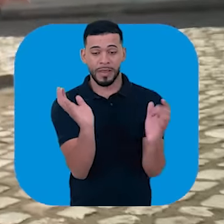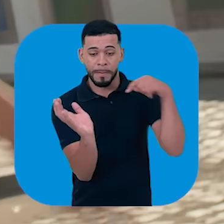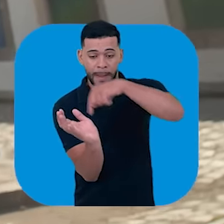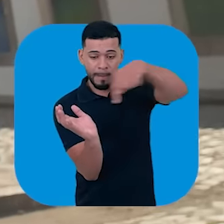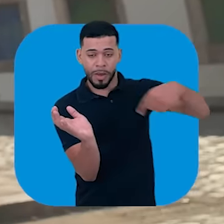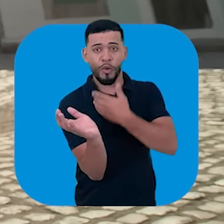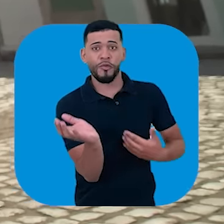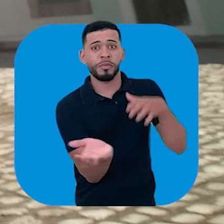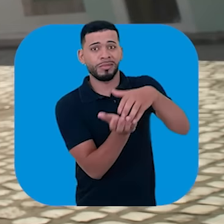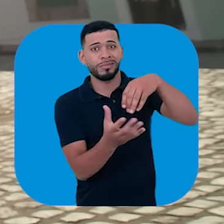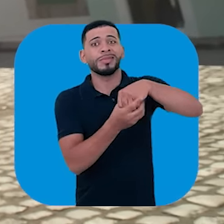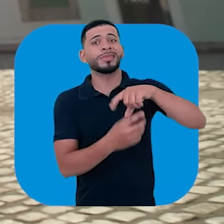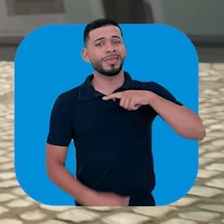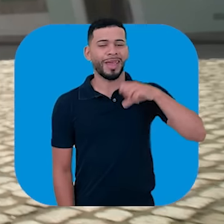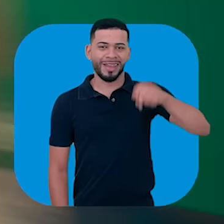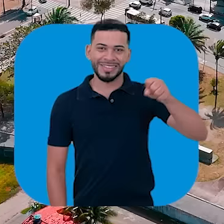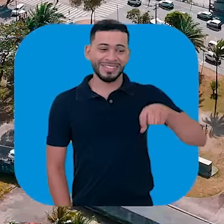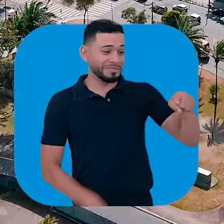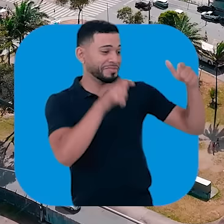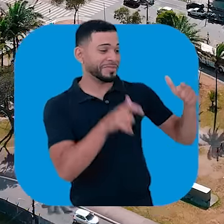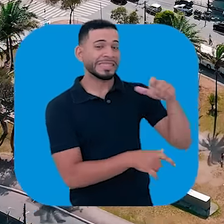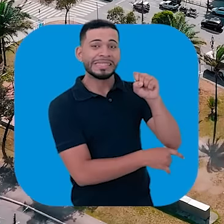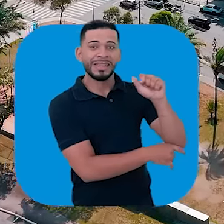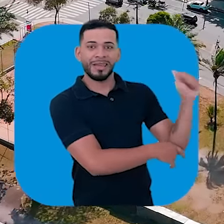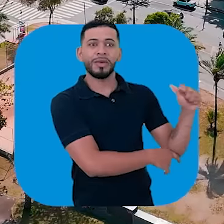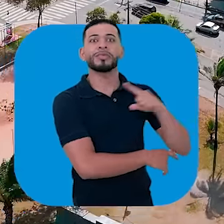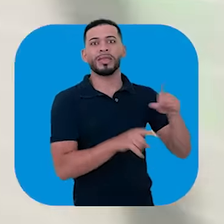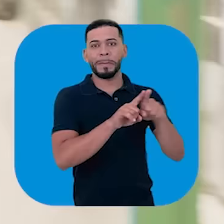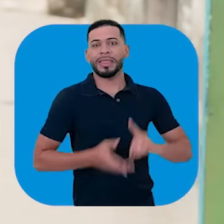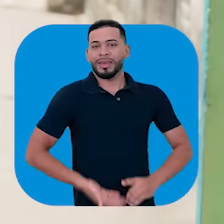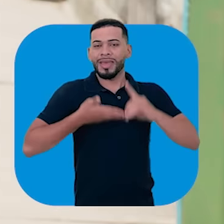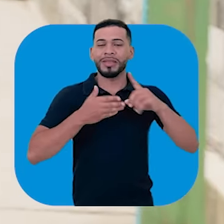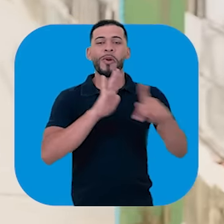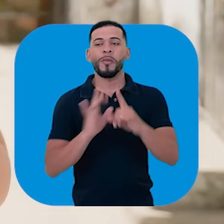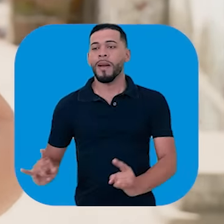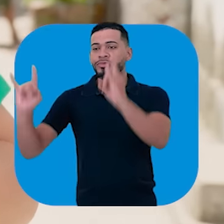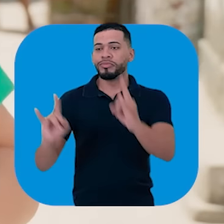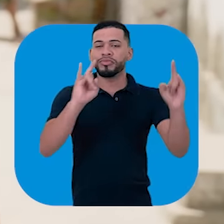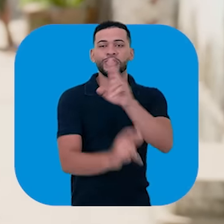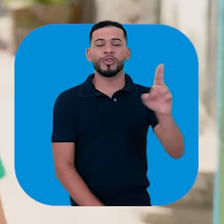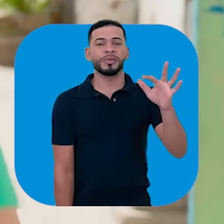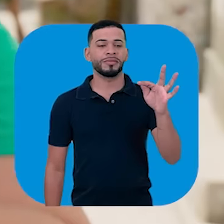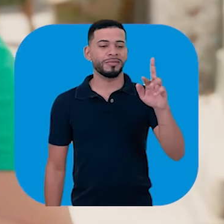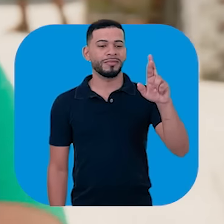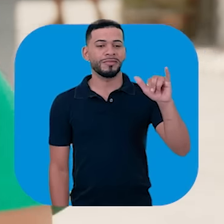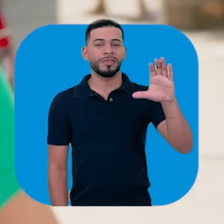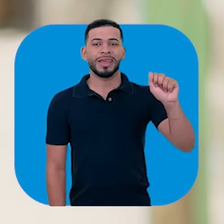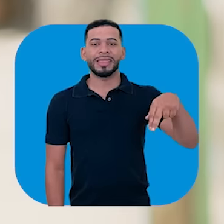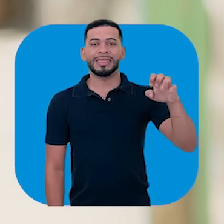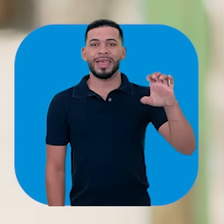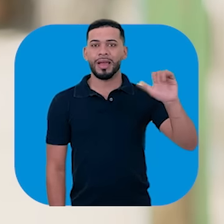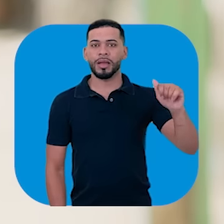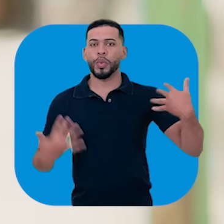Em todo canto do Recife tem governo de Pernambuco. Aqui em Santo Amaro tem. Porque vai ter moradia digna no Habitacional Frei